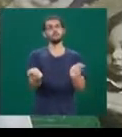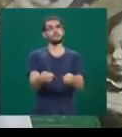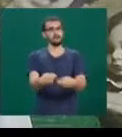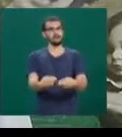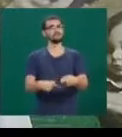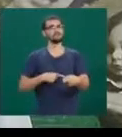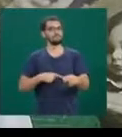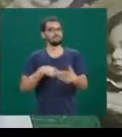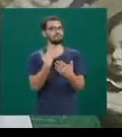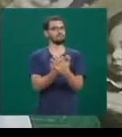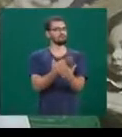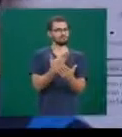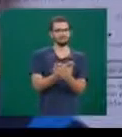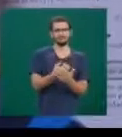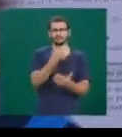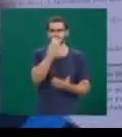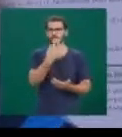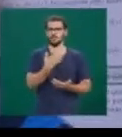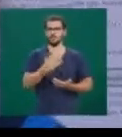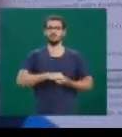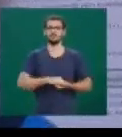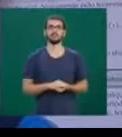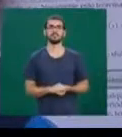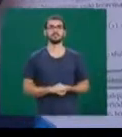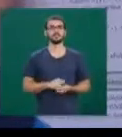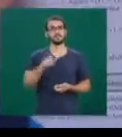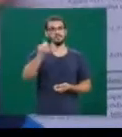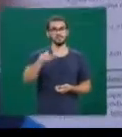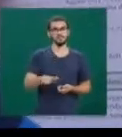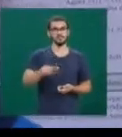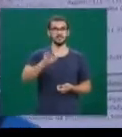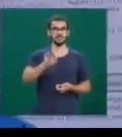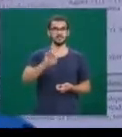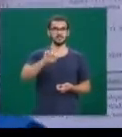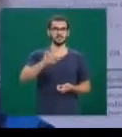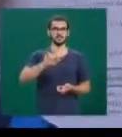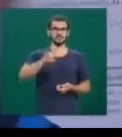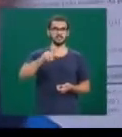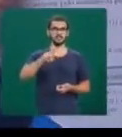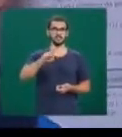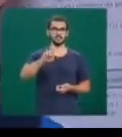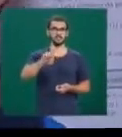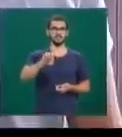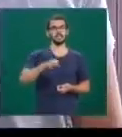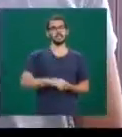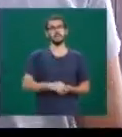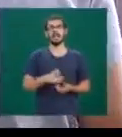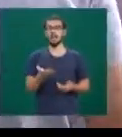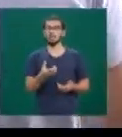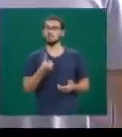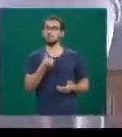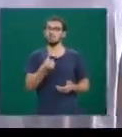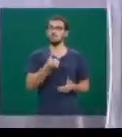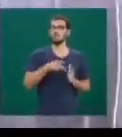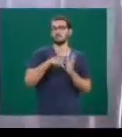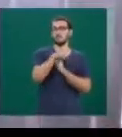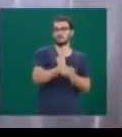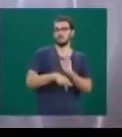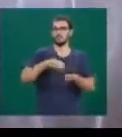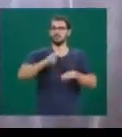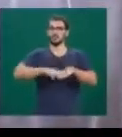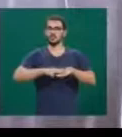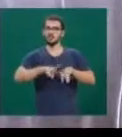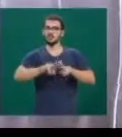uma aula muito bacana. Felipe está no sexto período de matemática da UFO. Viu no evento a oportunidade